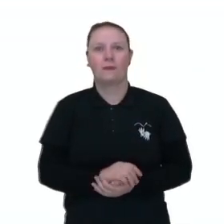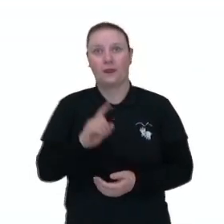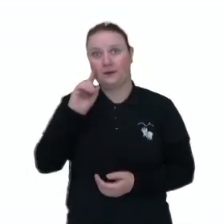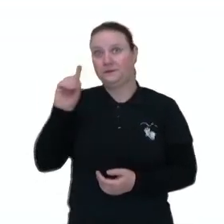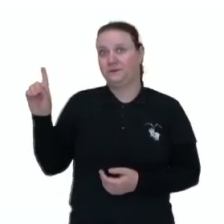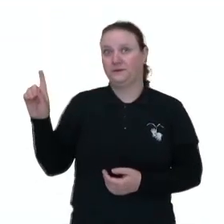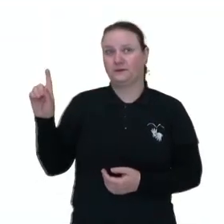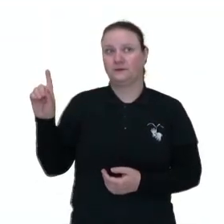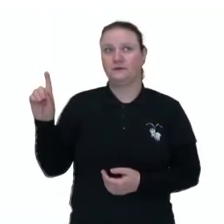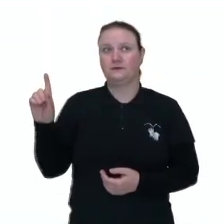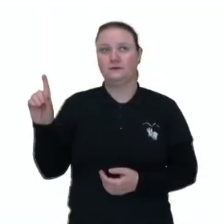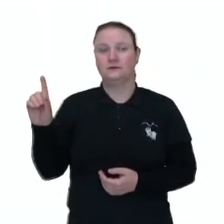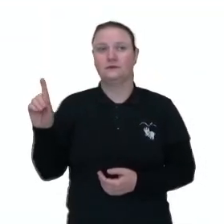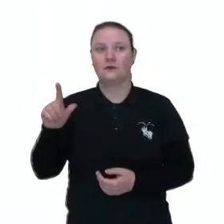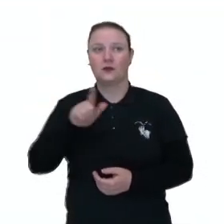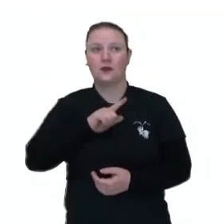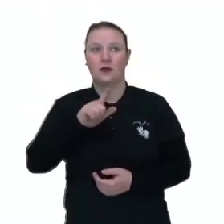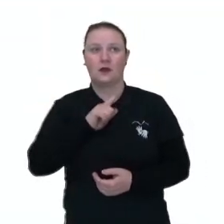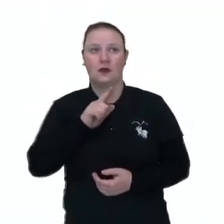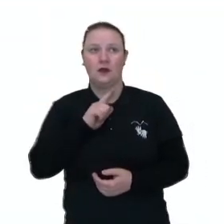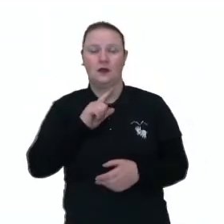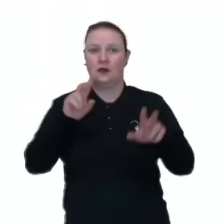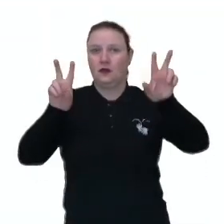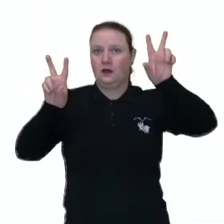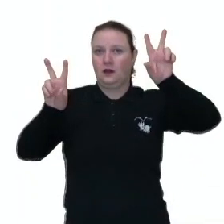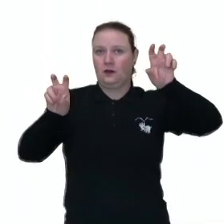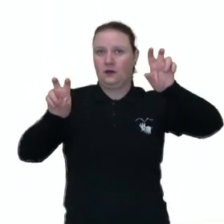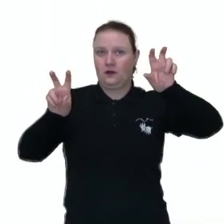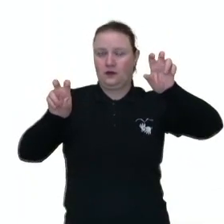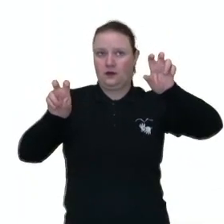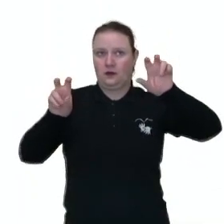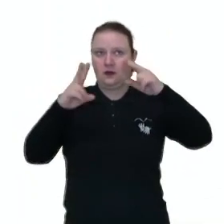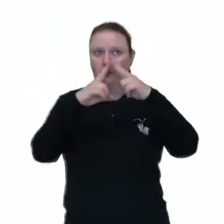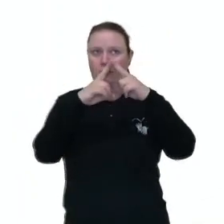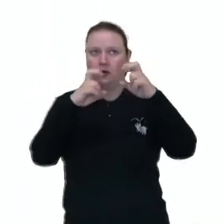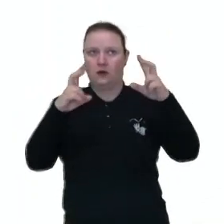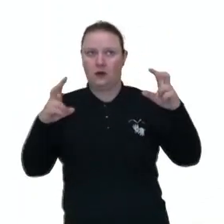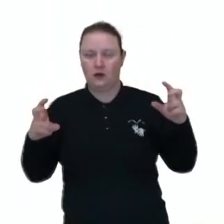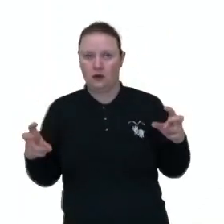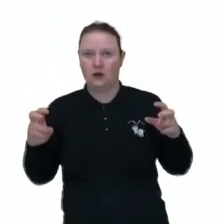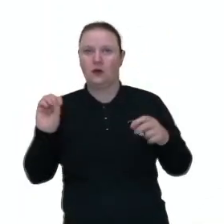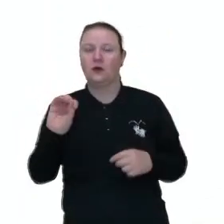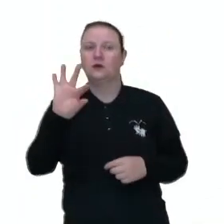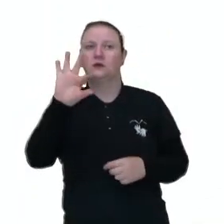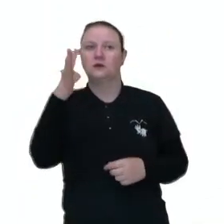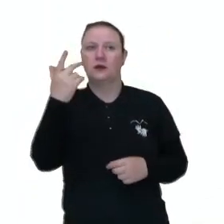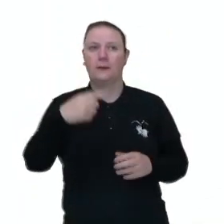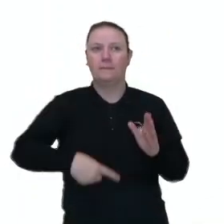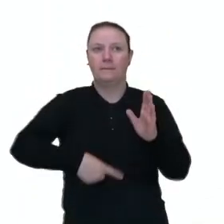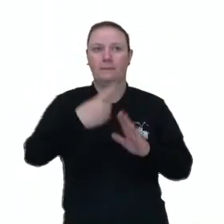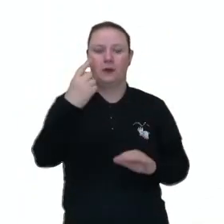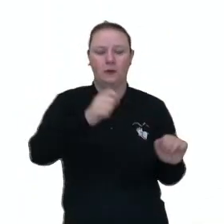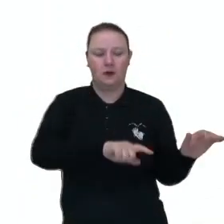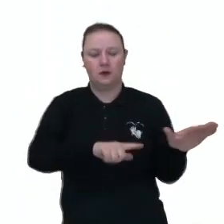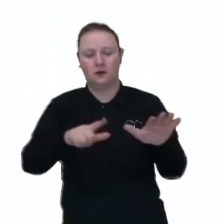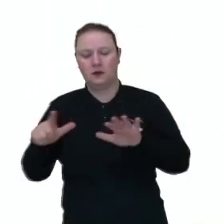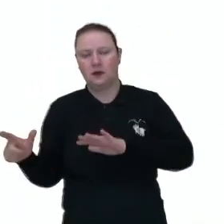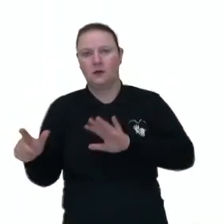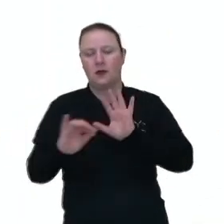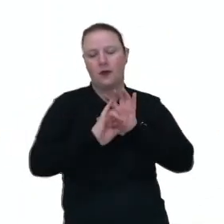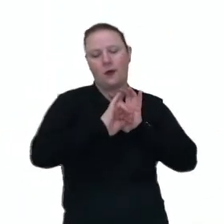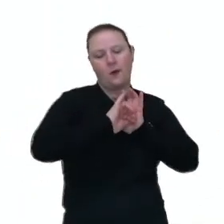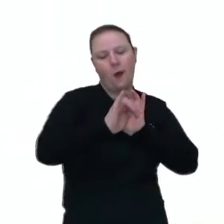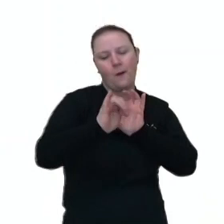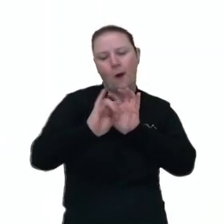Olha lá, temos então a nossa manchete. Florianópolis realiza a primeira semana do Contador de